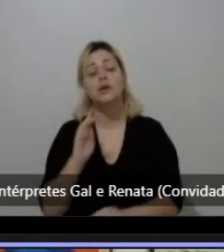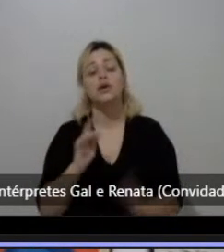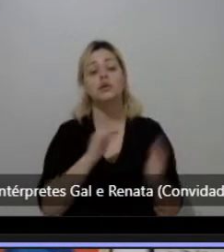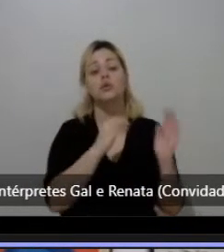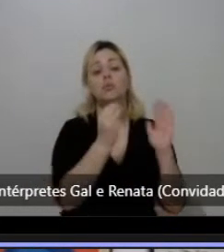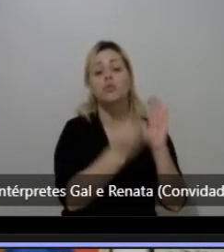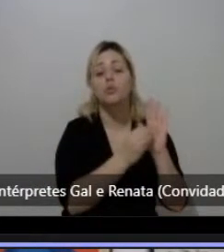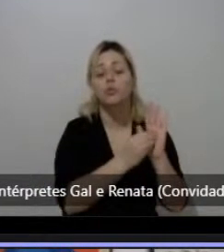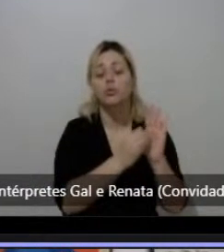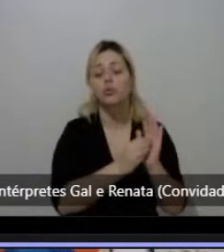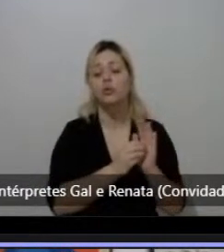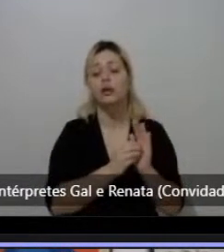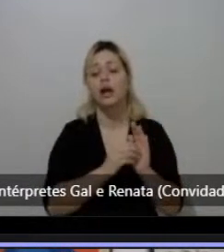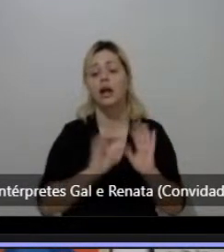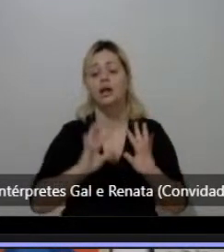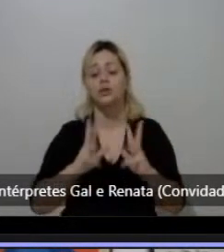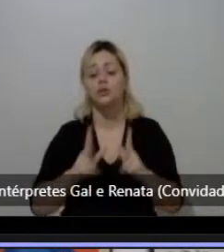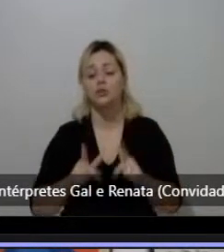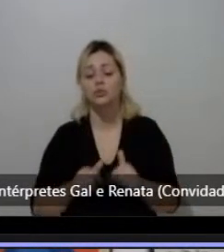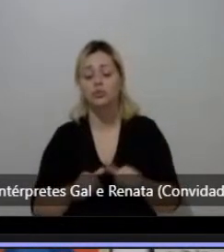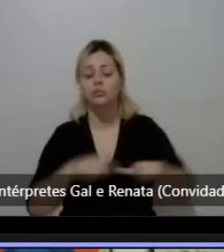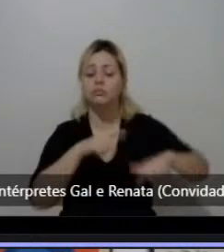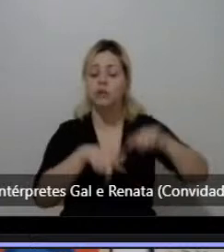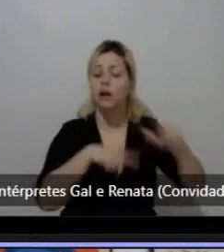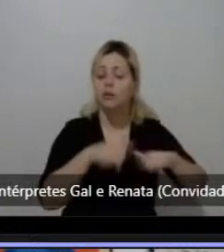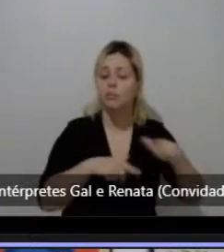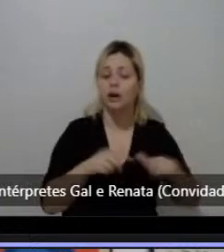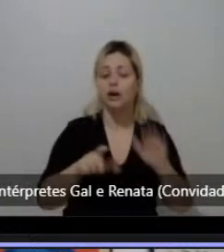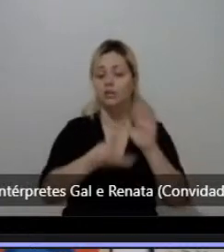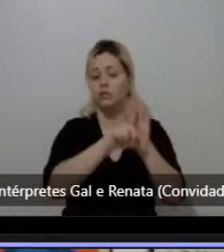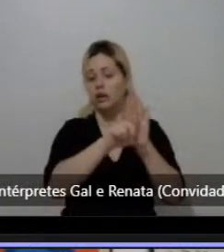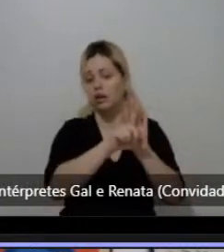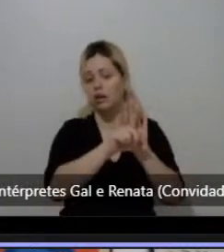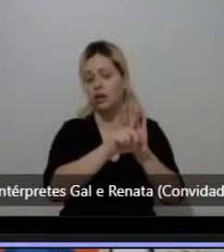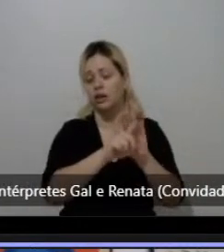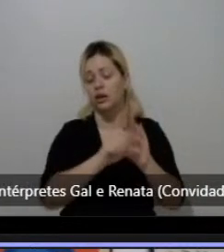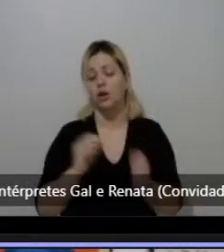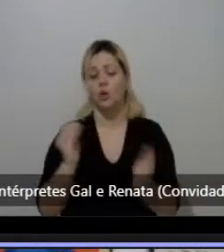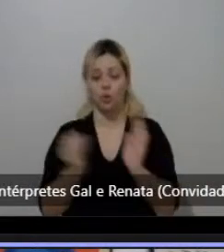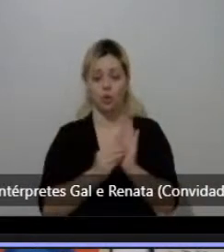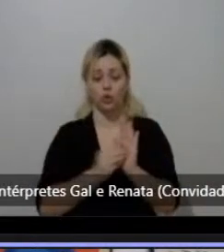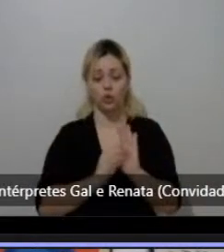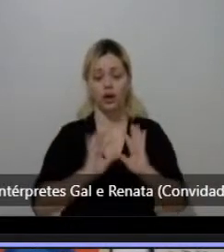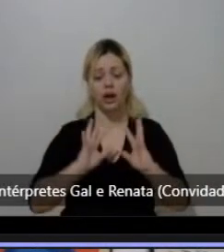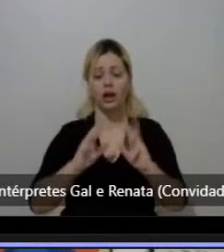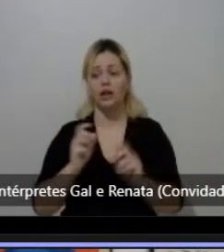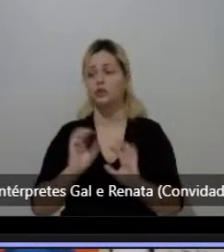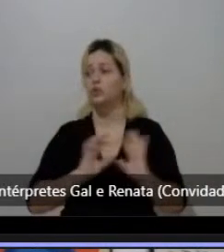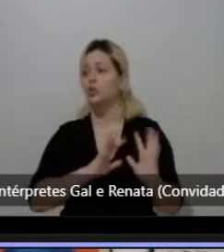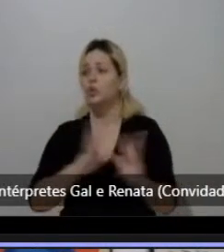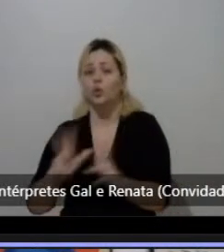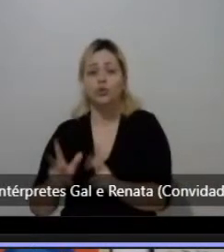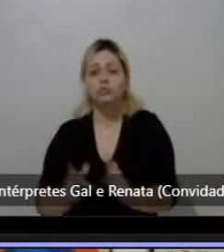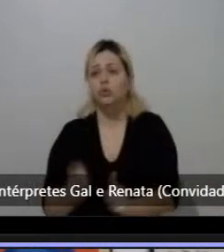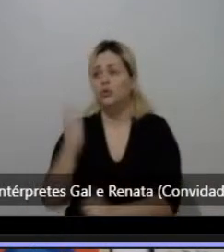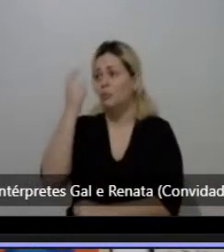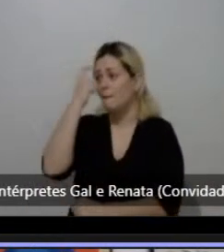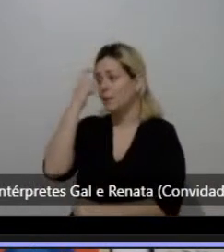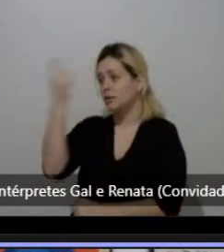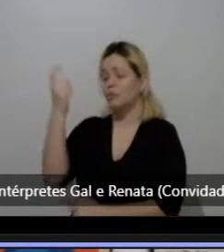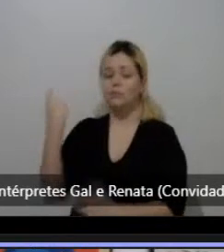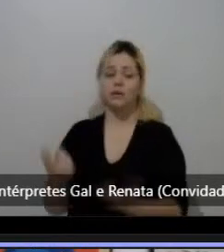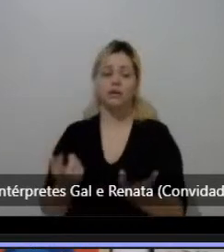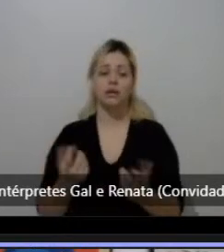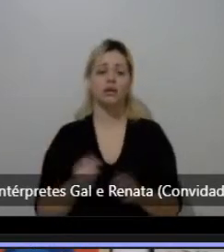né, arbitrária dessa lei de acordo com outras perspectivas e ideias do que, né, a dimensão